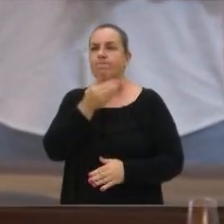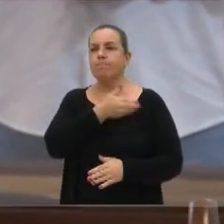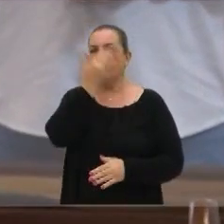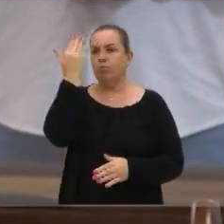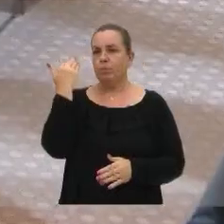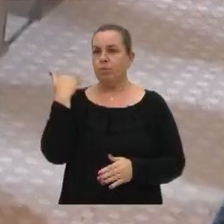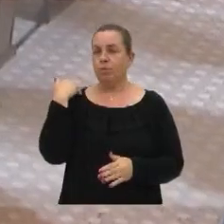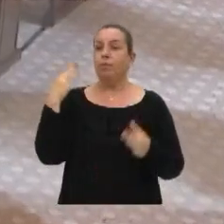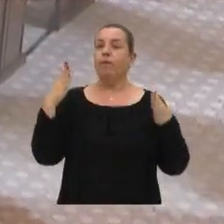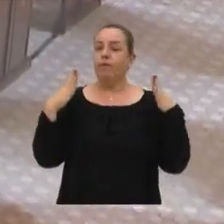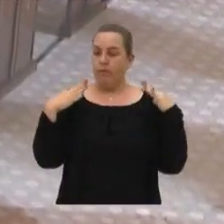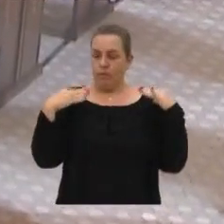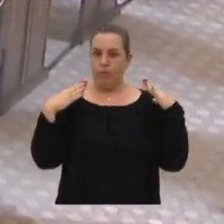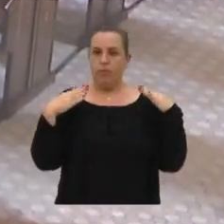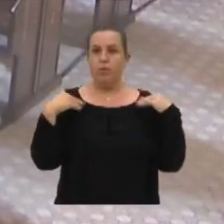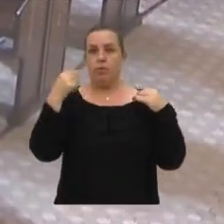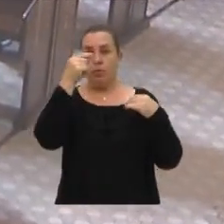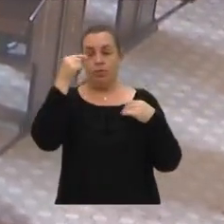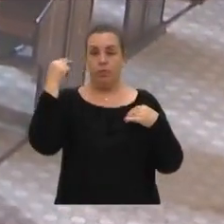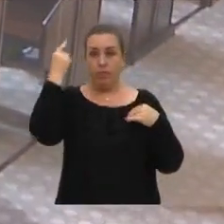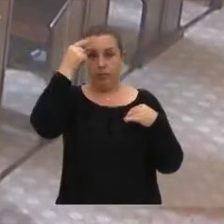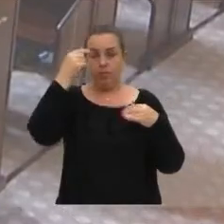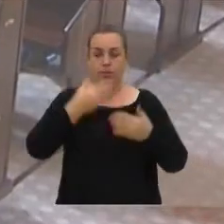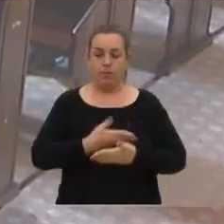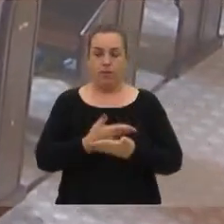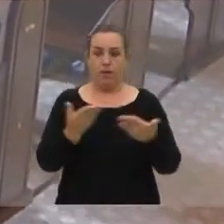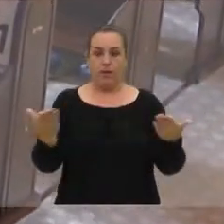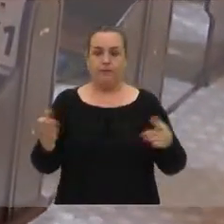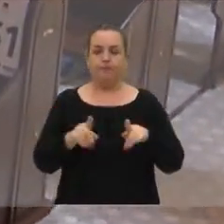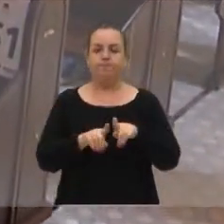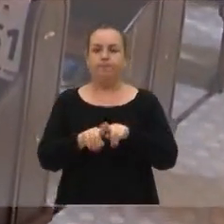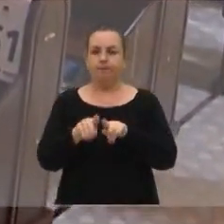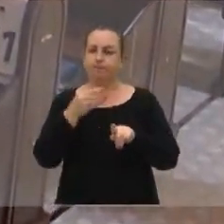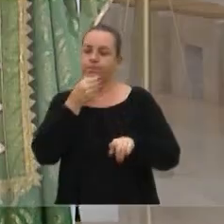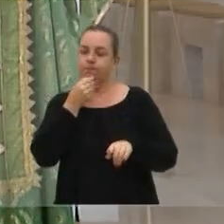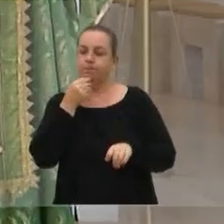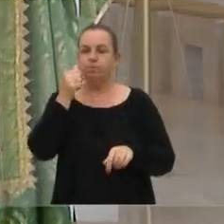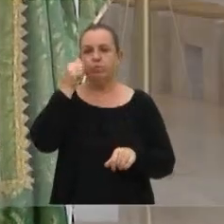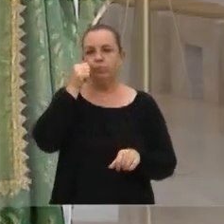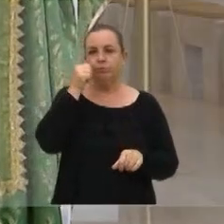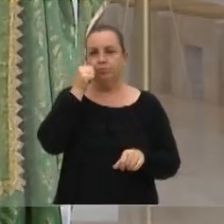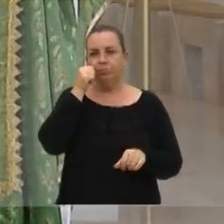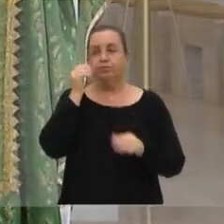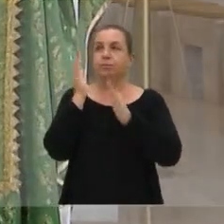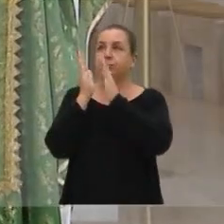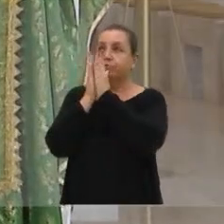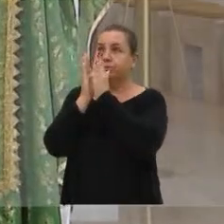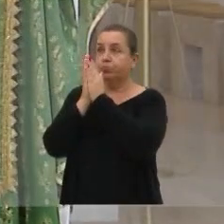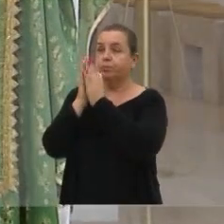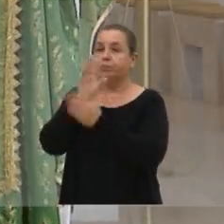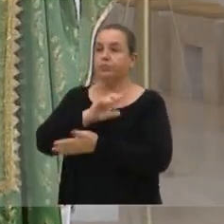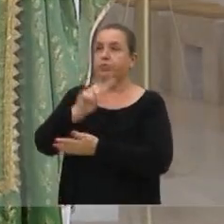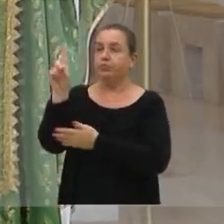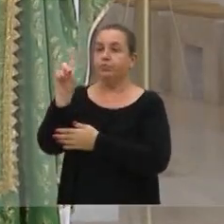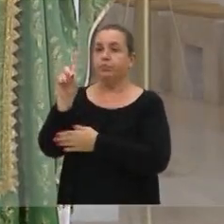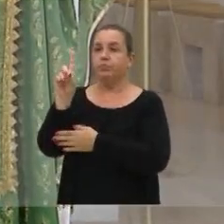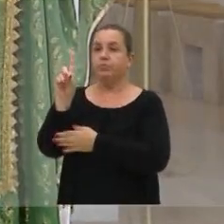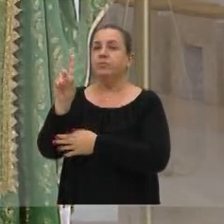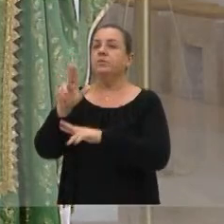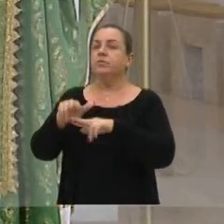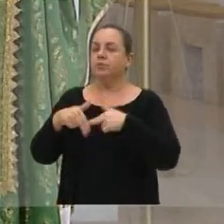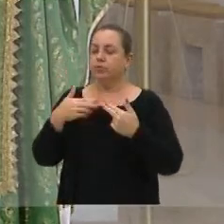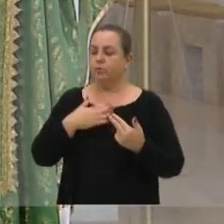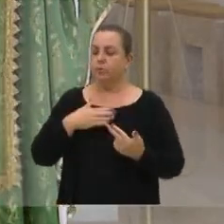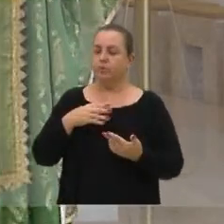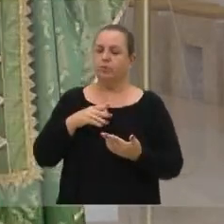à Virgem Maria, aos anjos e santos, e a vós, irmãos e irmãs, que rogueis por mim